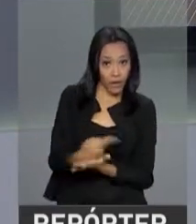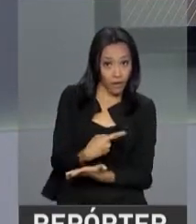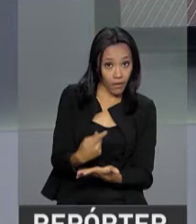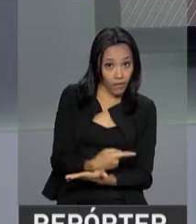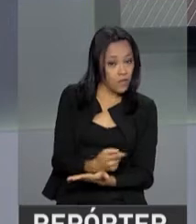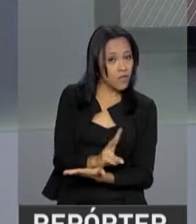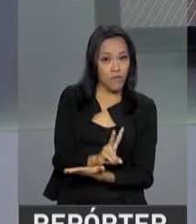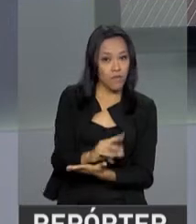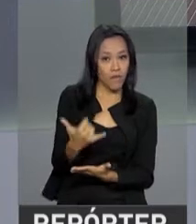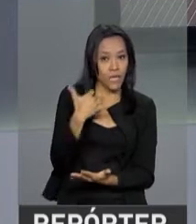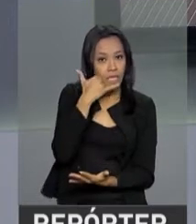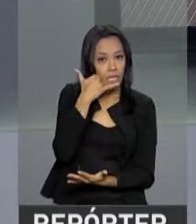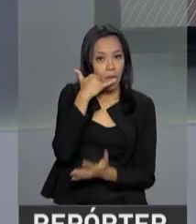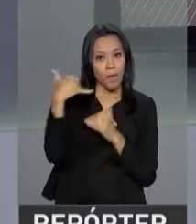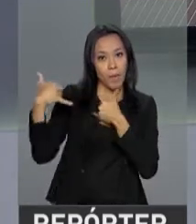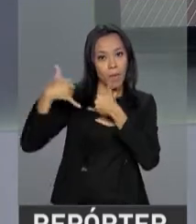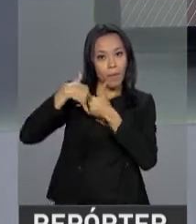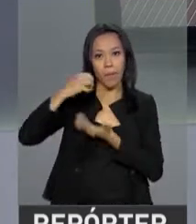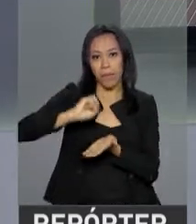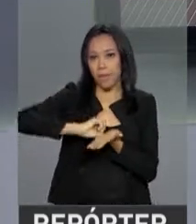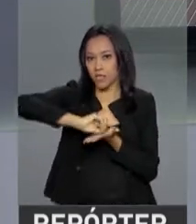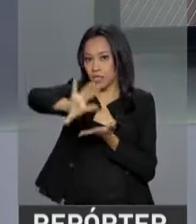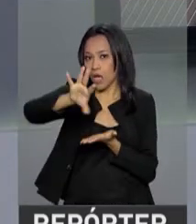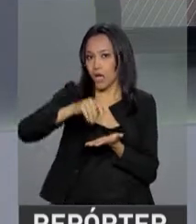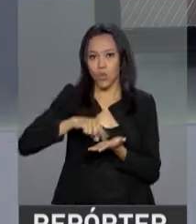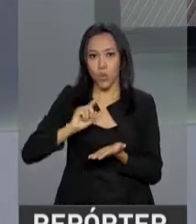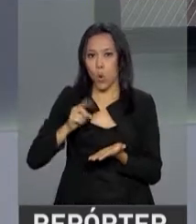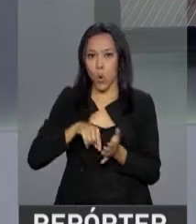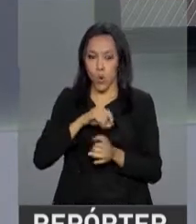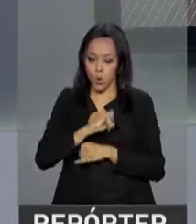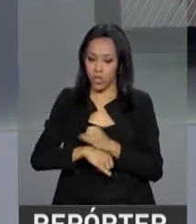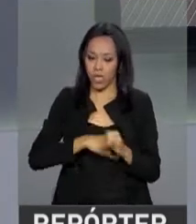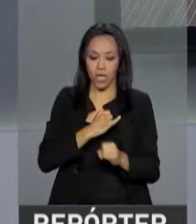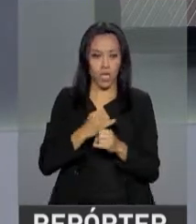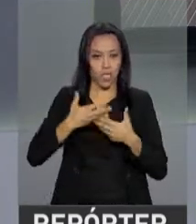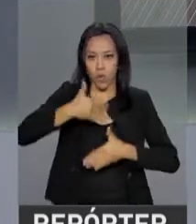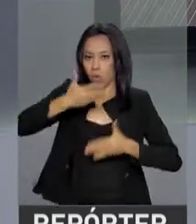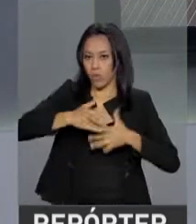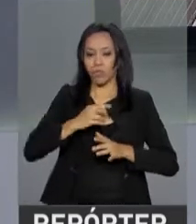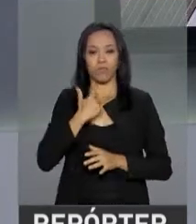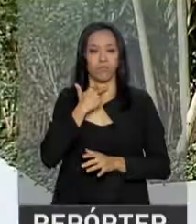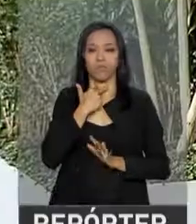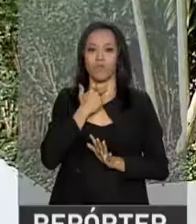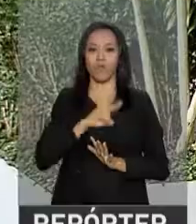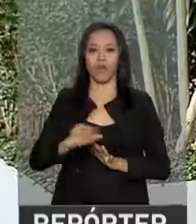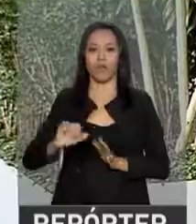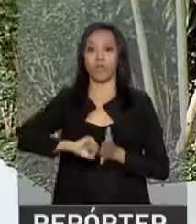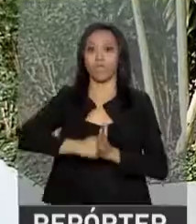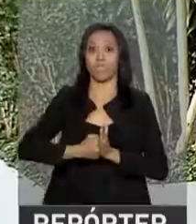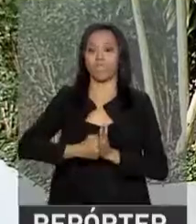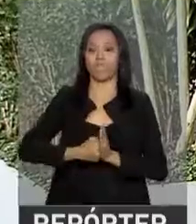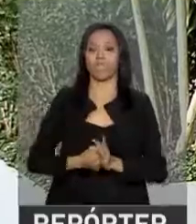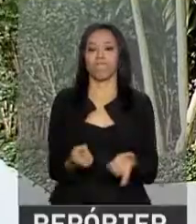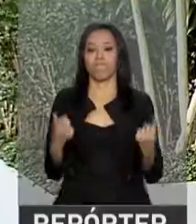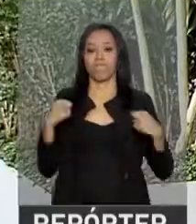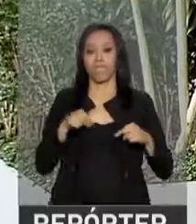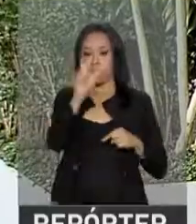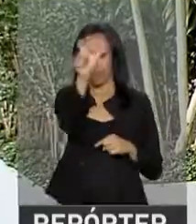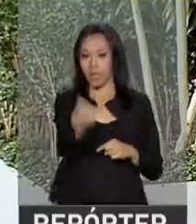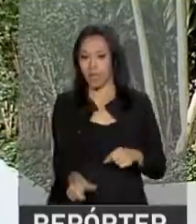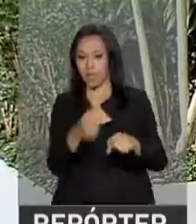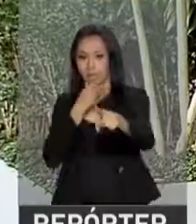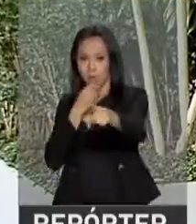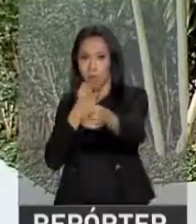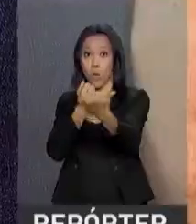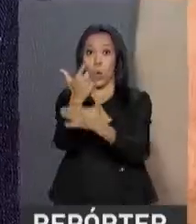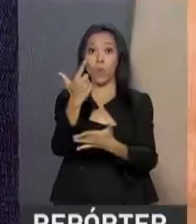mais realizar ligações enviar mensagens ou navegar em redes sociais ano passado paulo comprou um celular